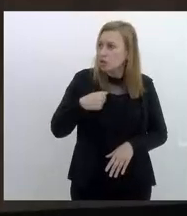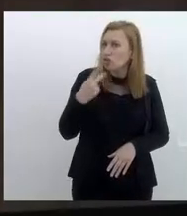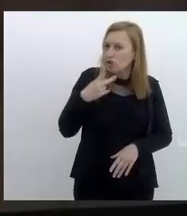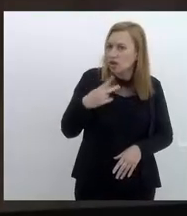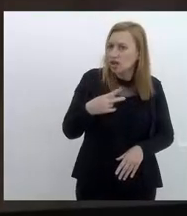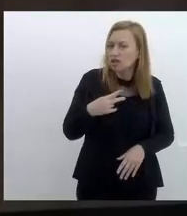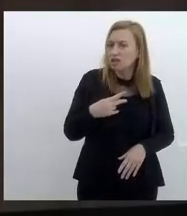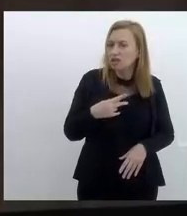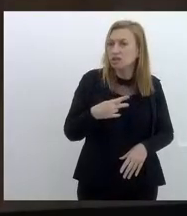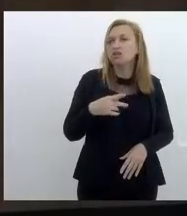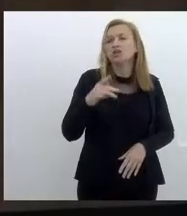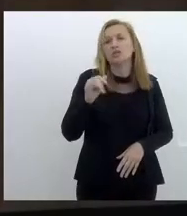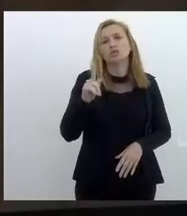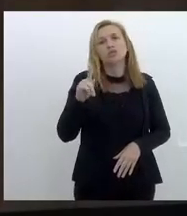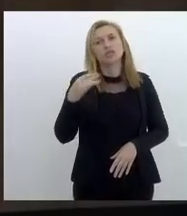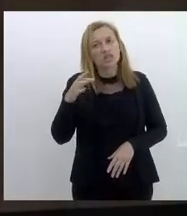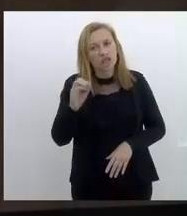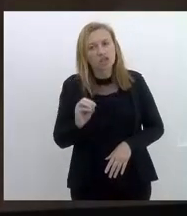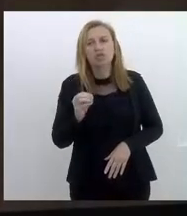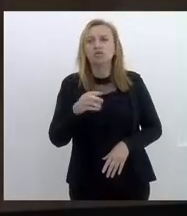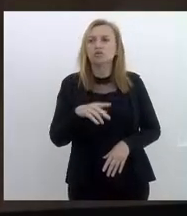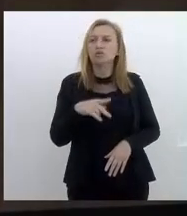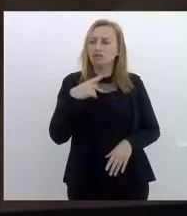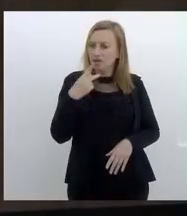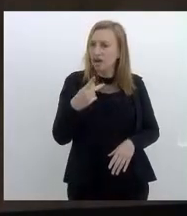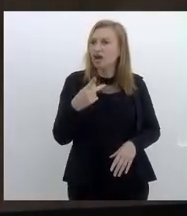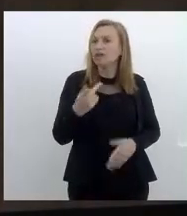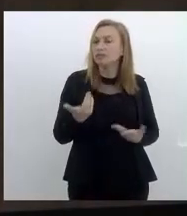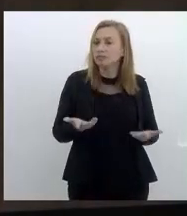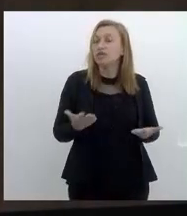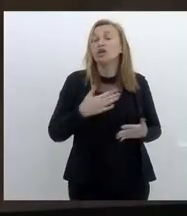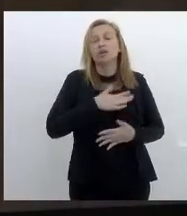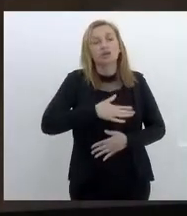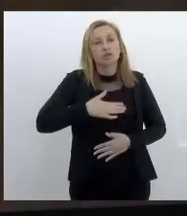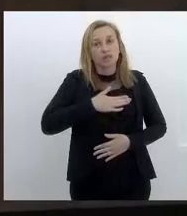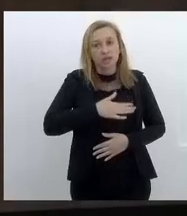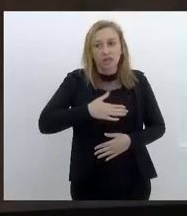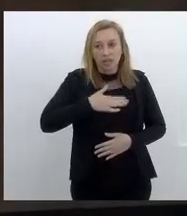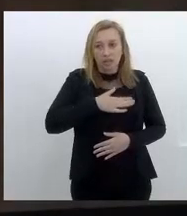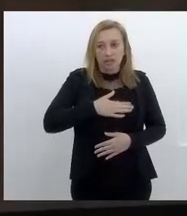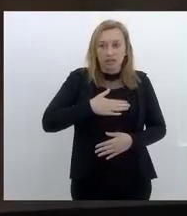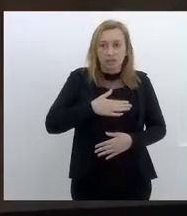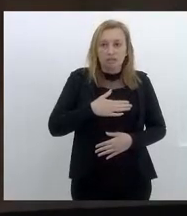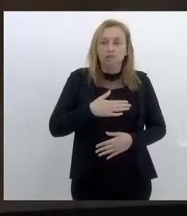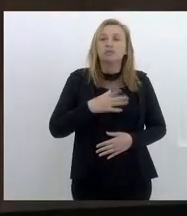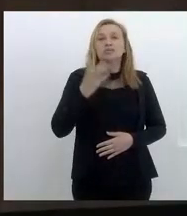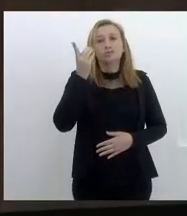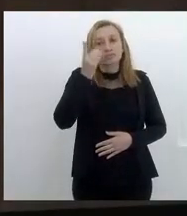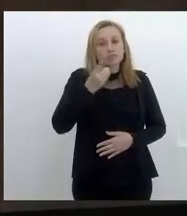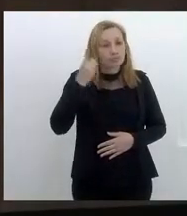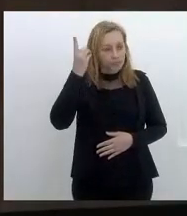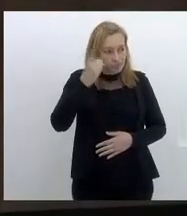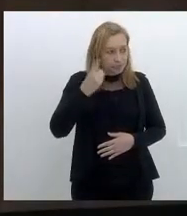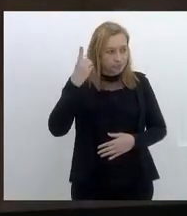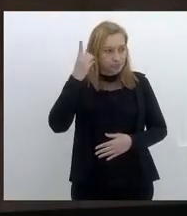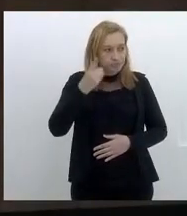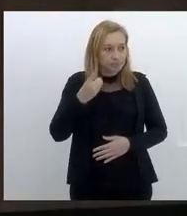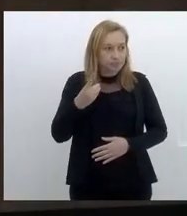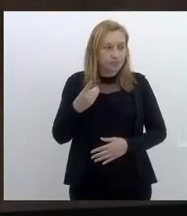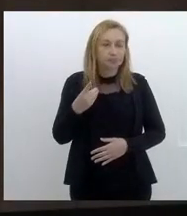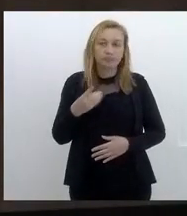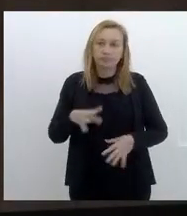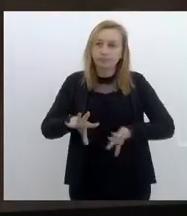e o do O que é oportunidade é de confirmar então eu gostaria que os para alimentarem-se tivesse